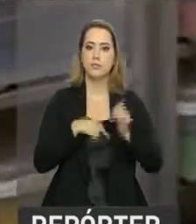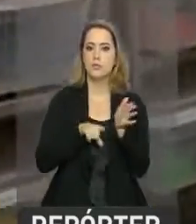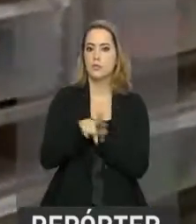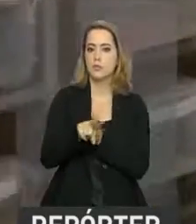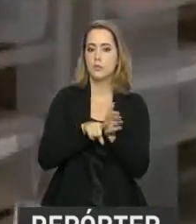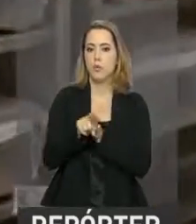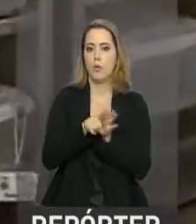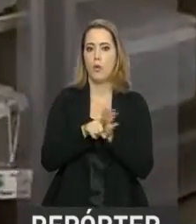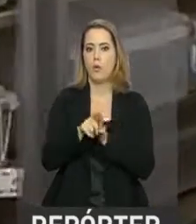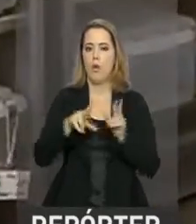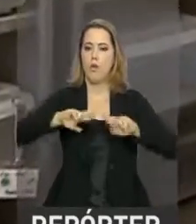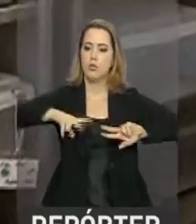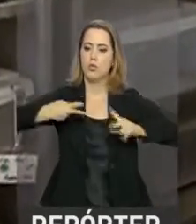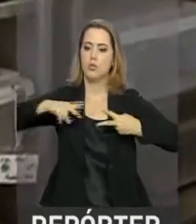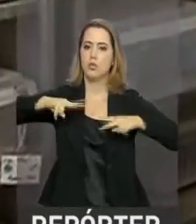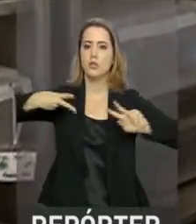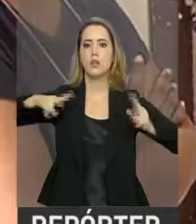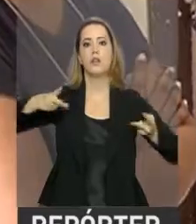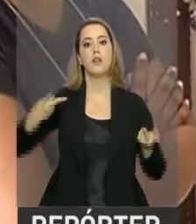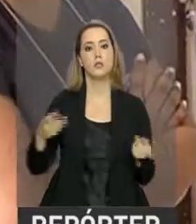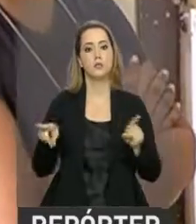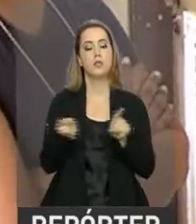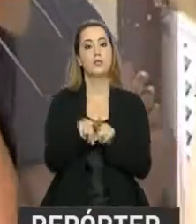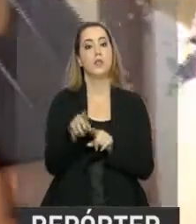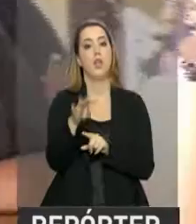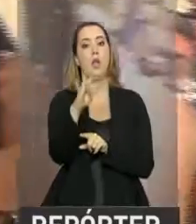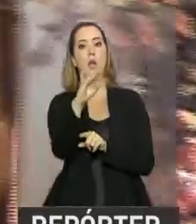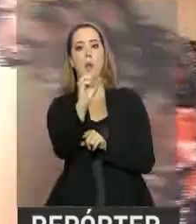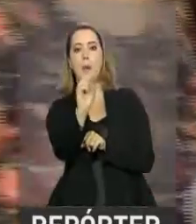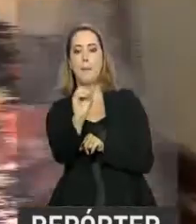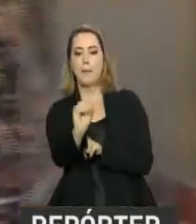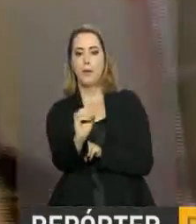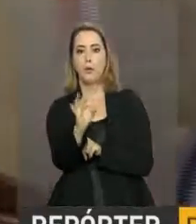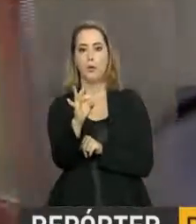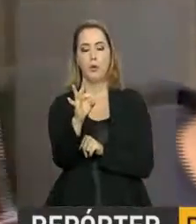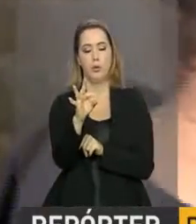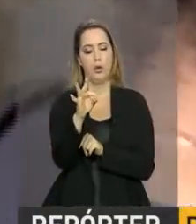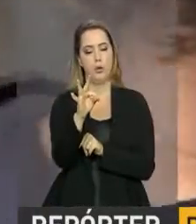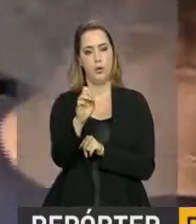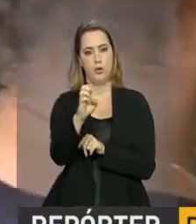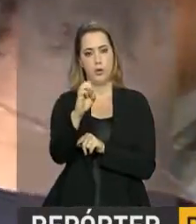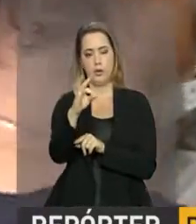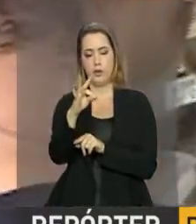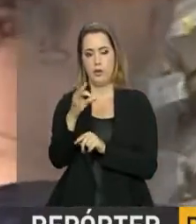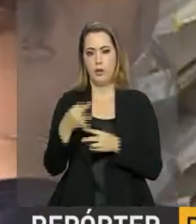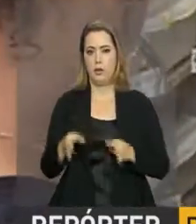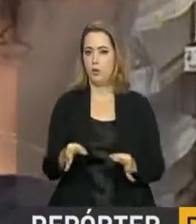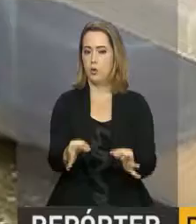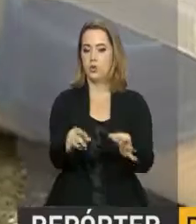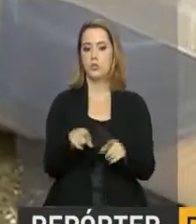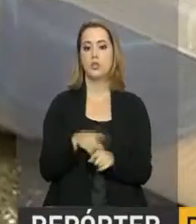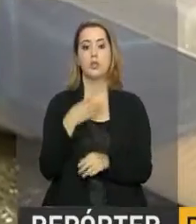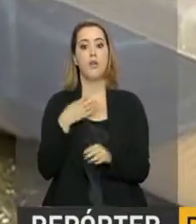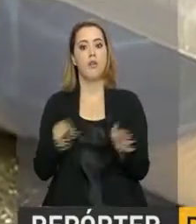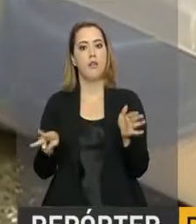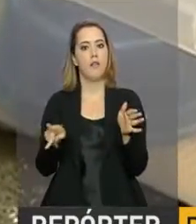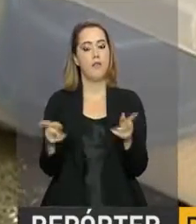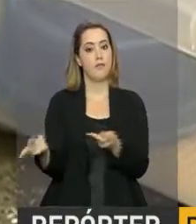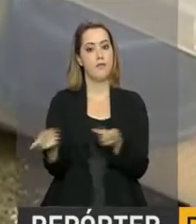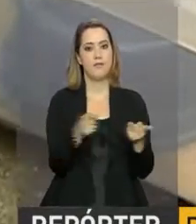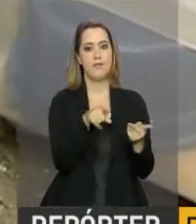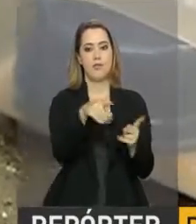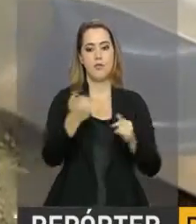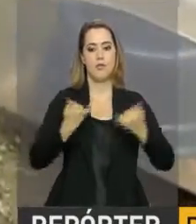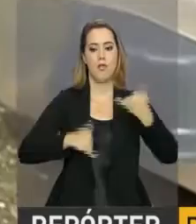estudo sobre genética e biotecnologia esse grupo de estudantes visitou o laboratório de herpetologia lá ficam